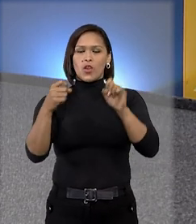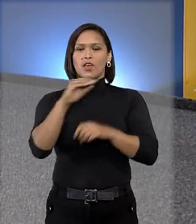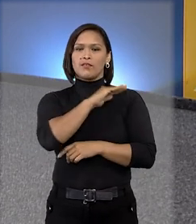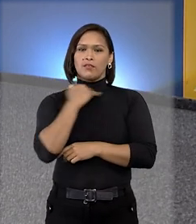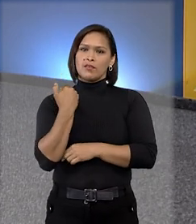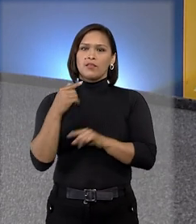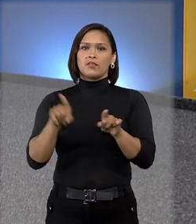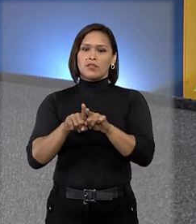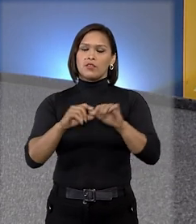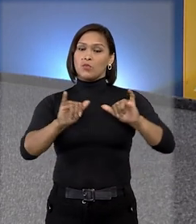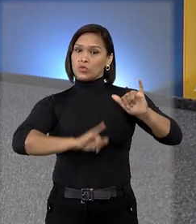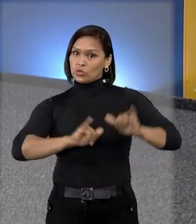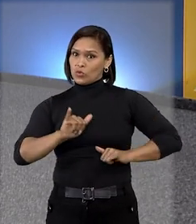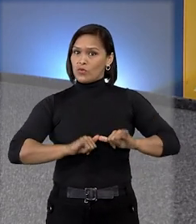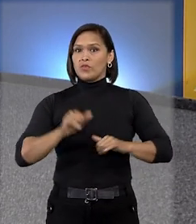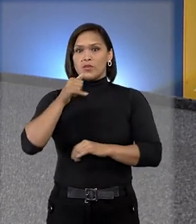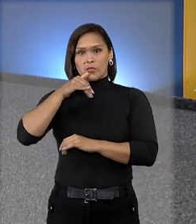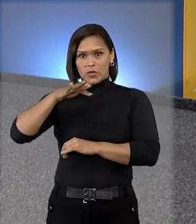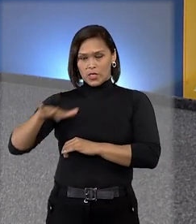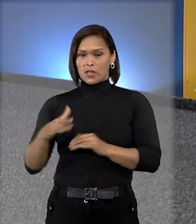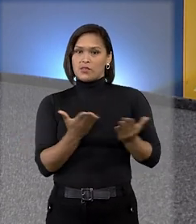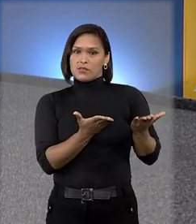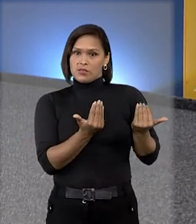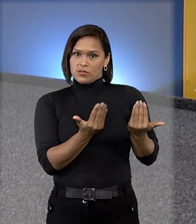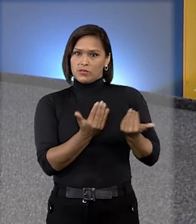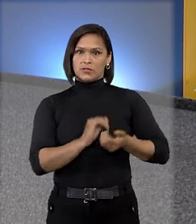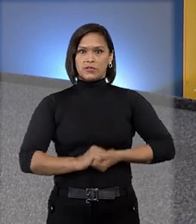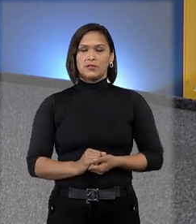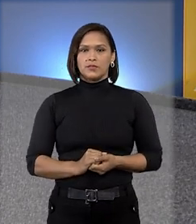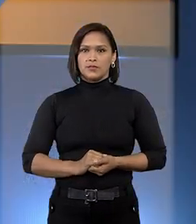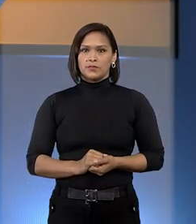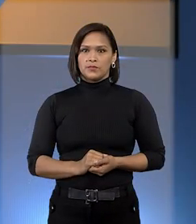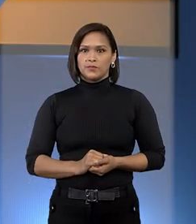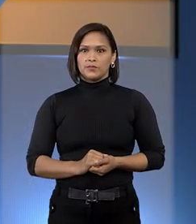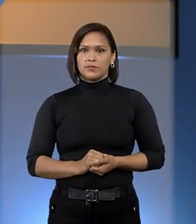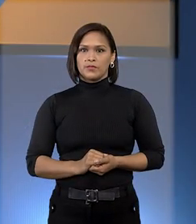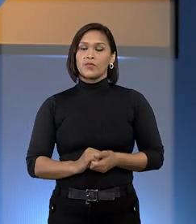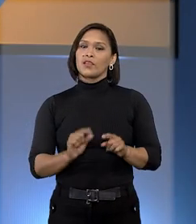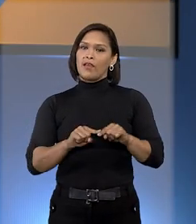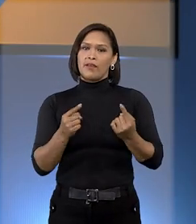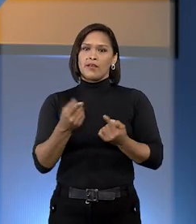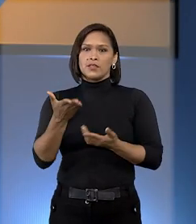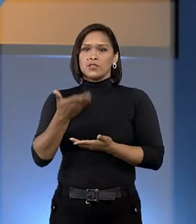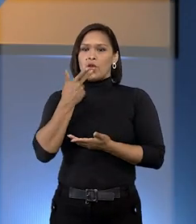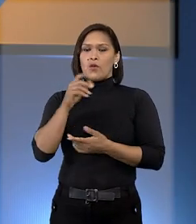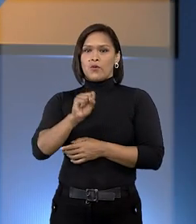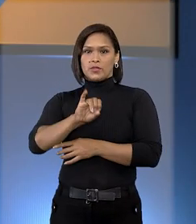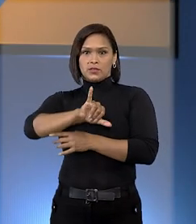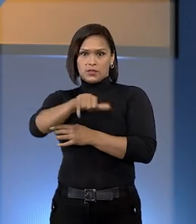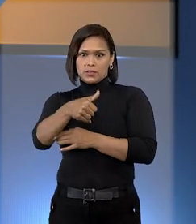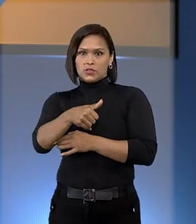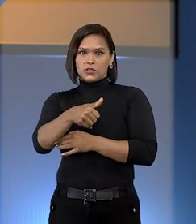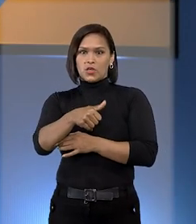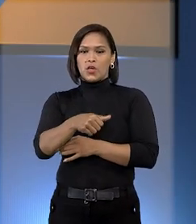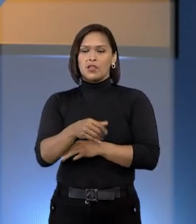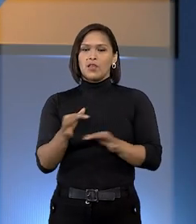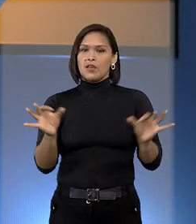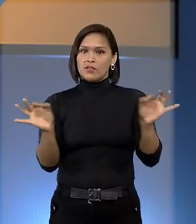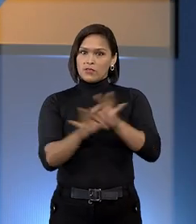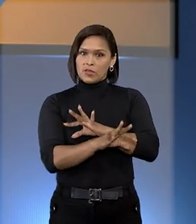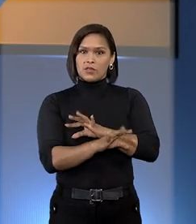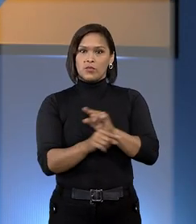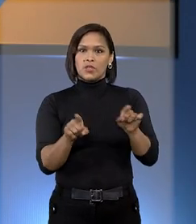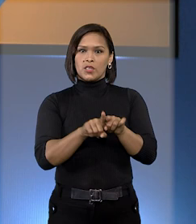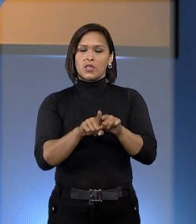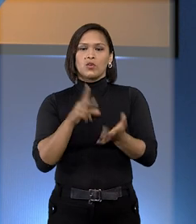mortes violentas sofridas por crianças e adolescentes. É isso. O STJ Notícias fica por